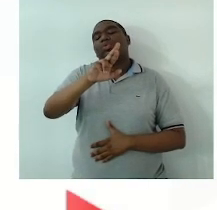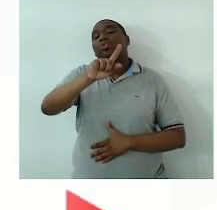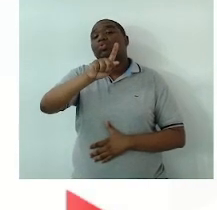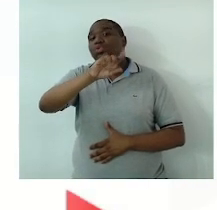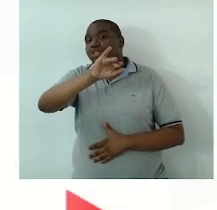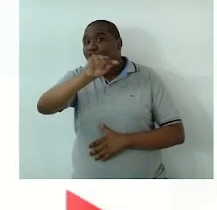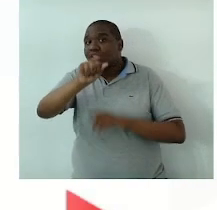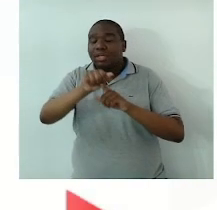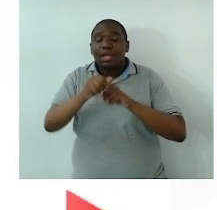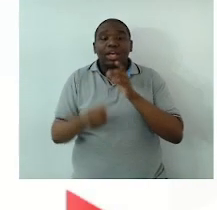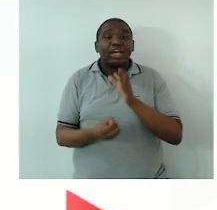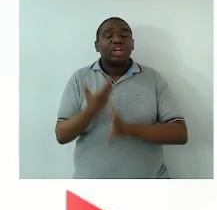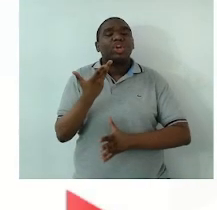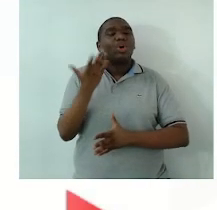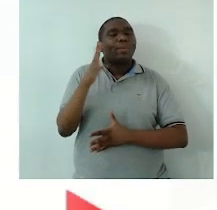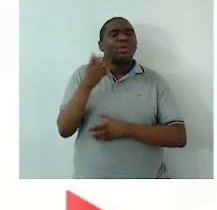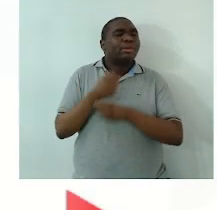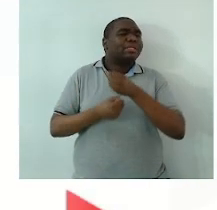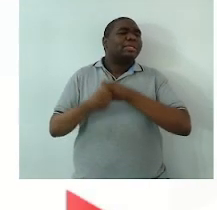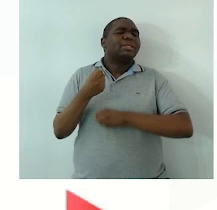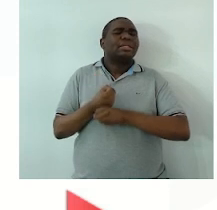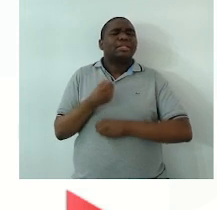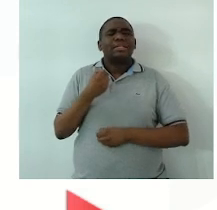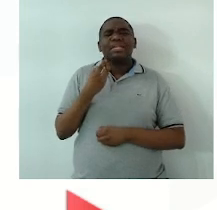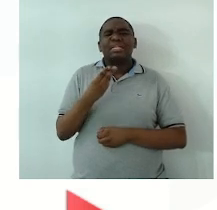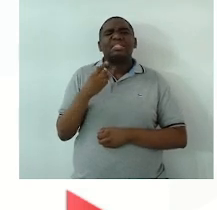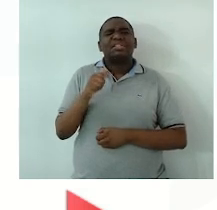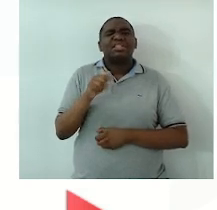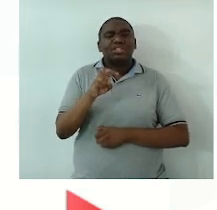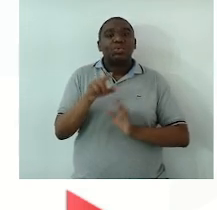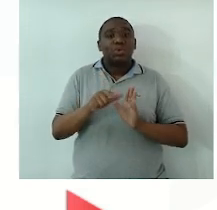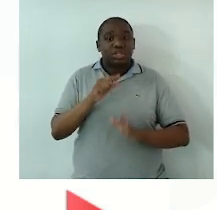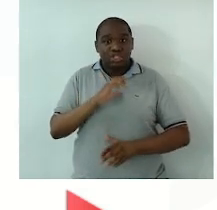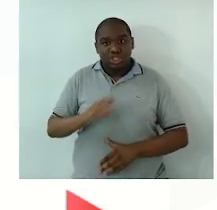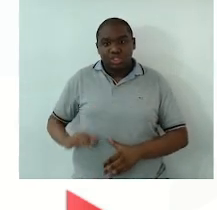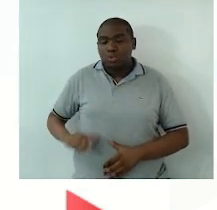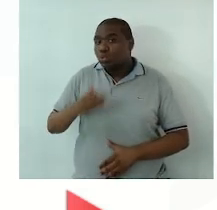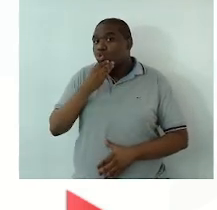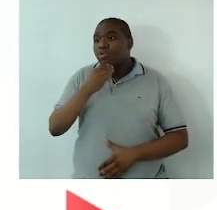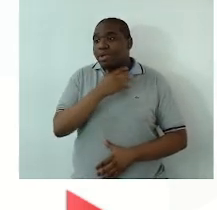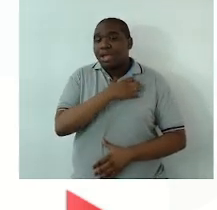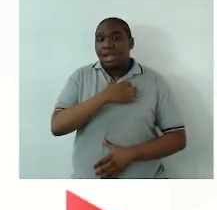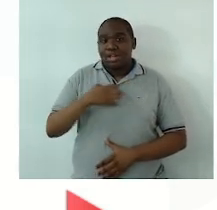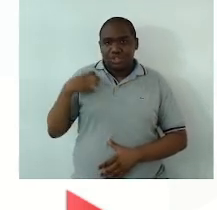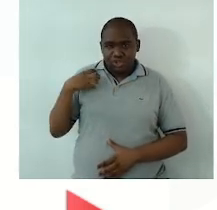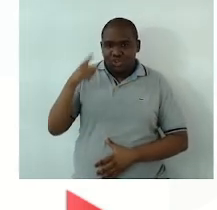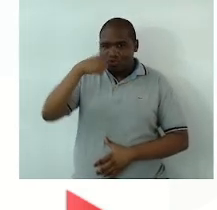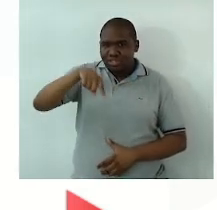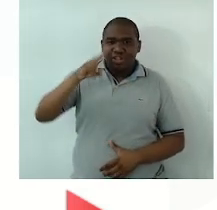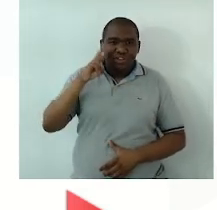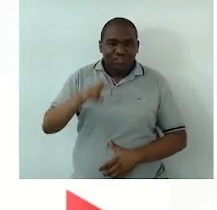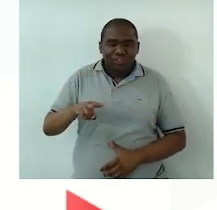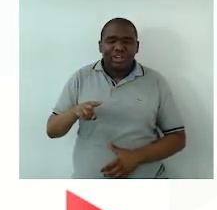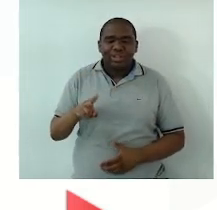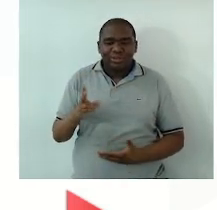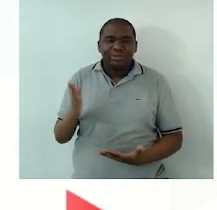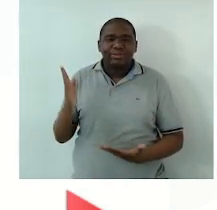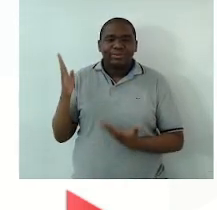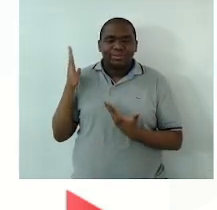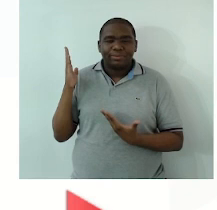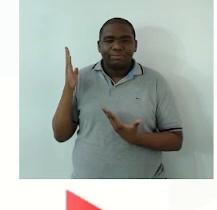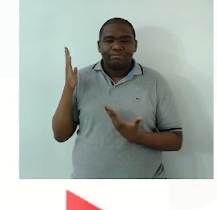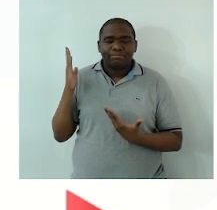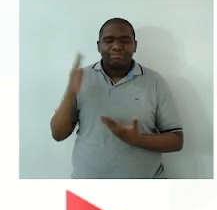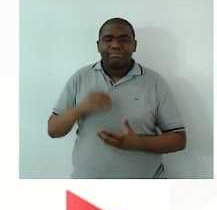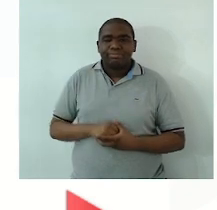335 a.C., na Poética de Aristóteles, esse que vocês estão vendo na imagem aí. Ao